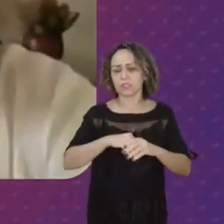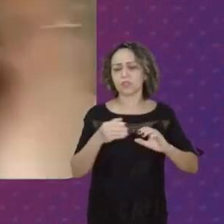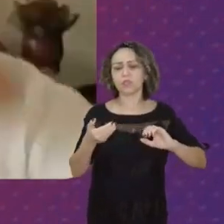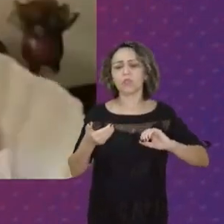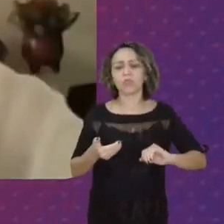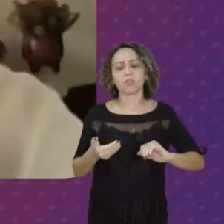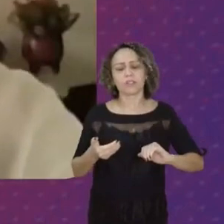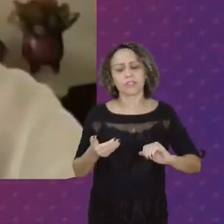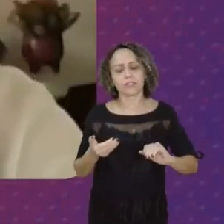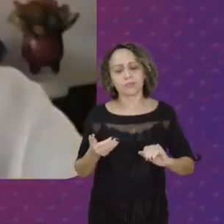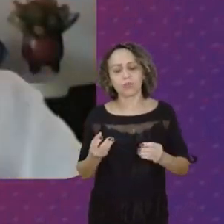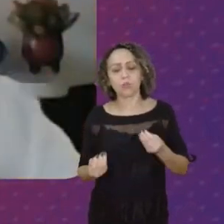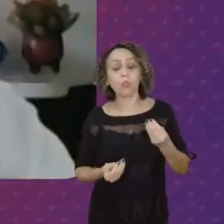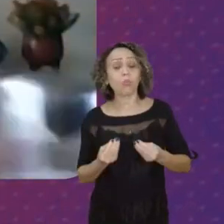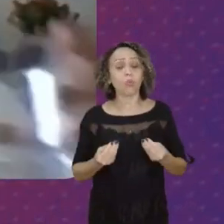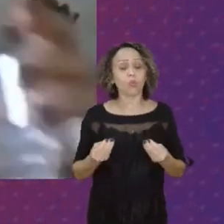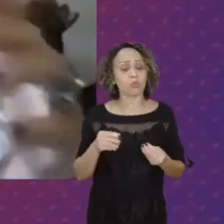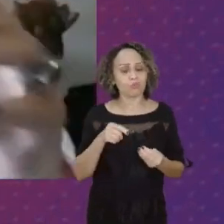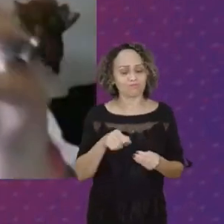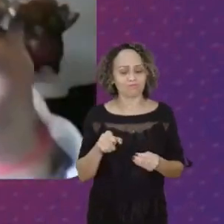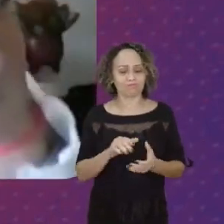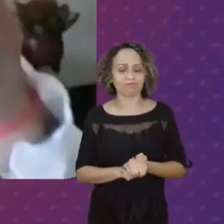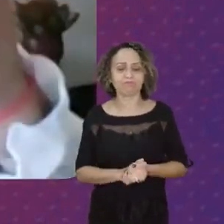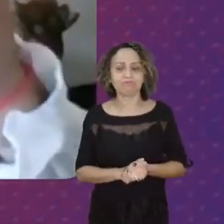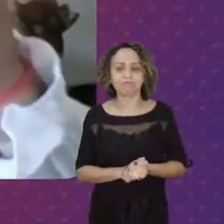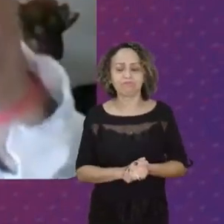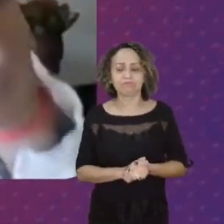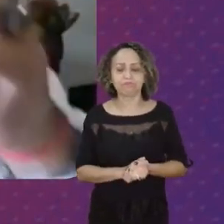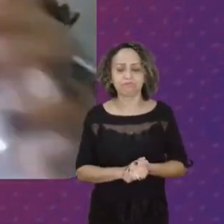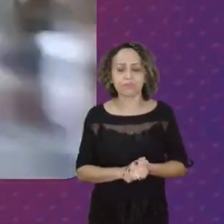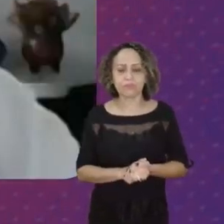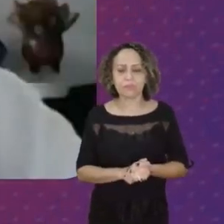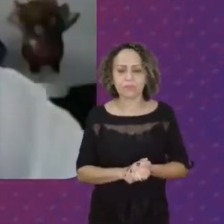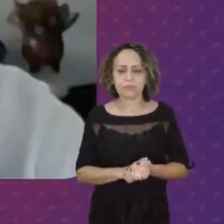para fechar mesmo essa